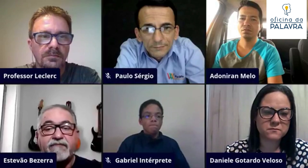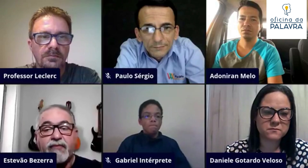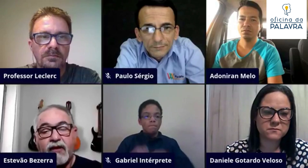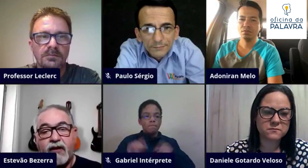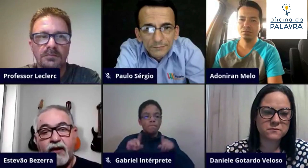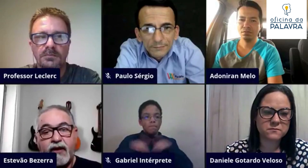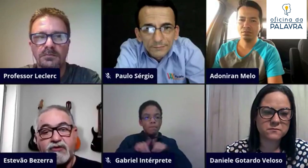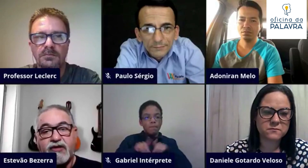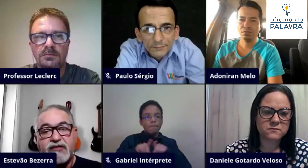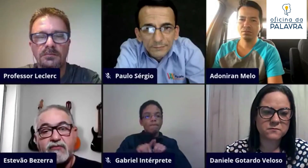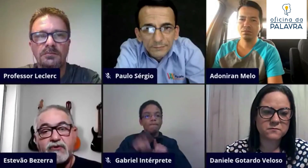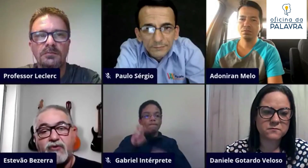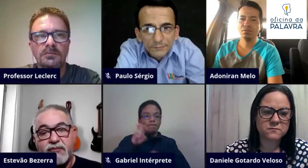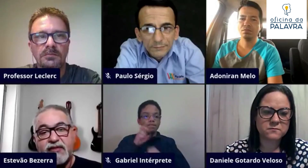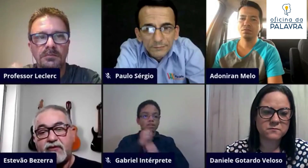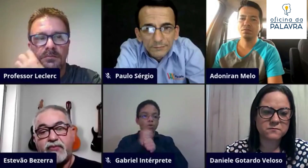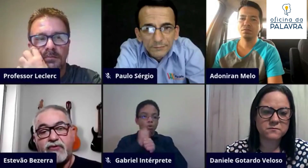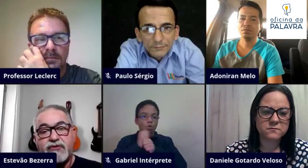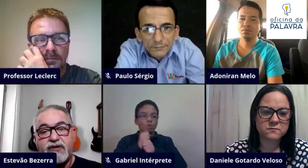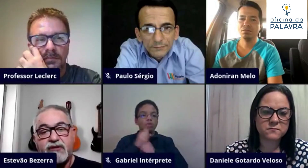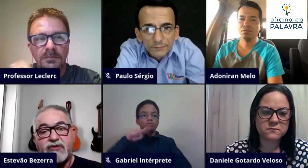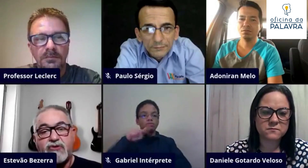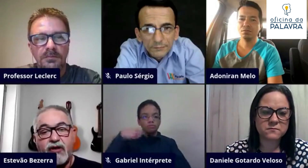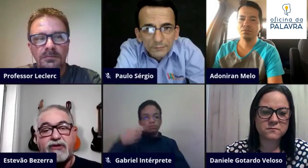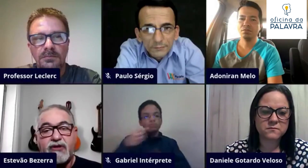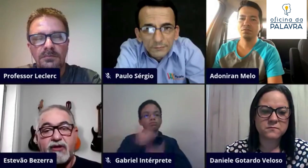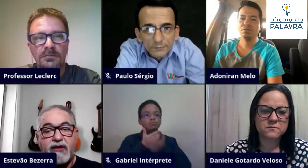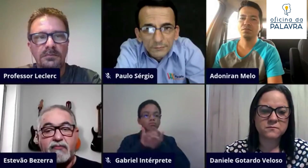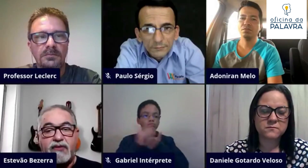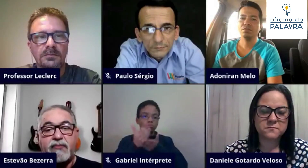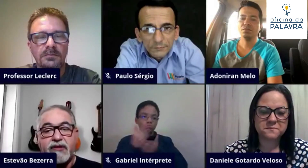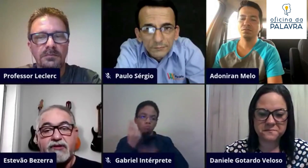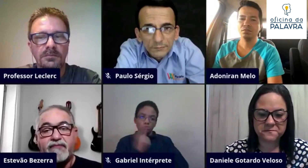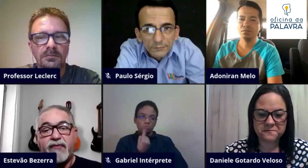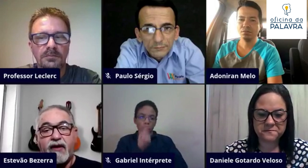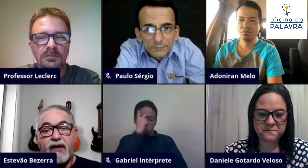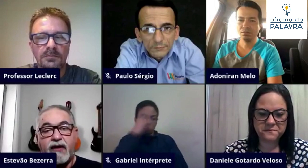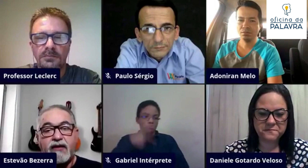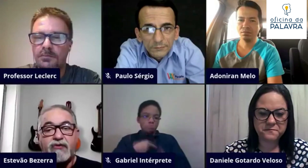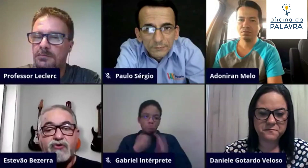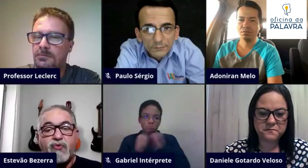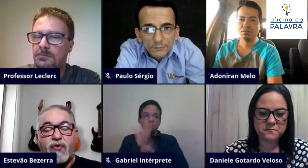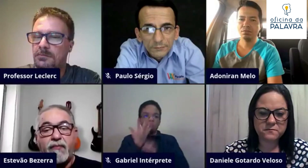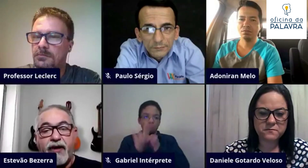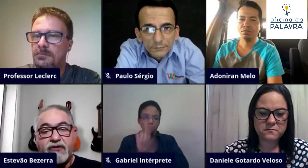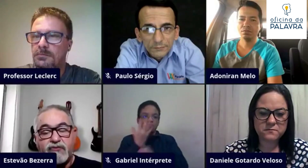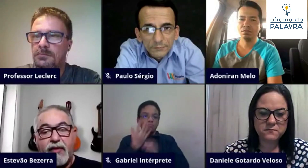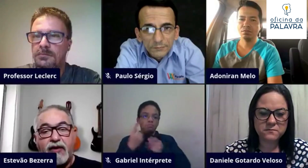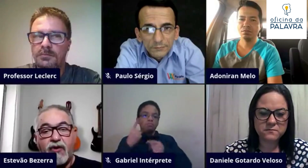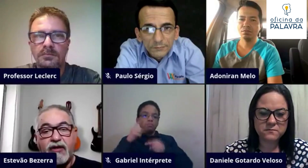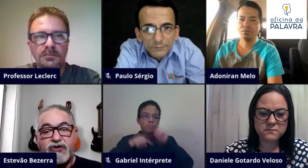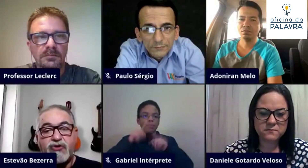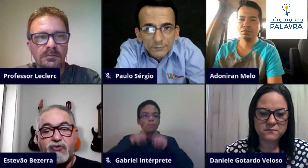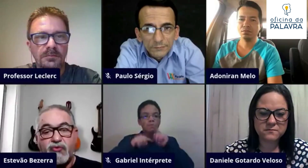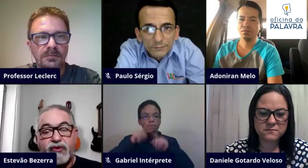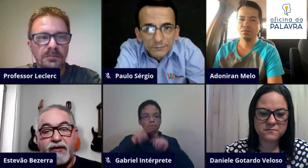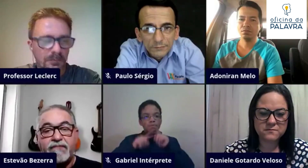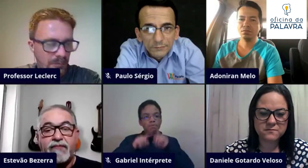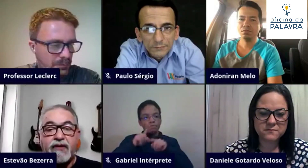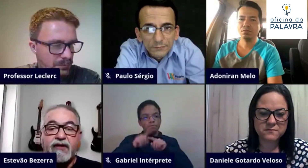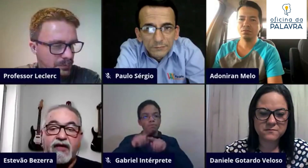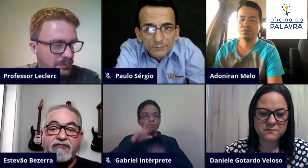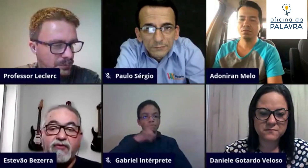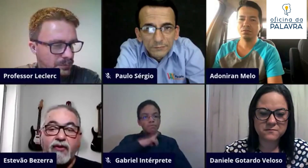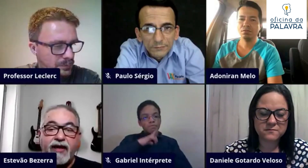a andar sozinhos e começaram a produzir as histórias bíblicas dentro de um complexo maior de